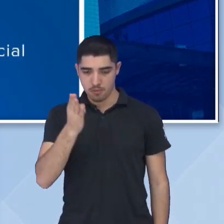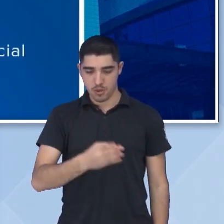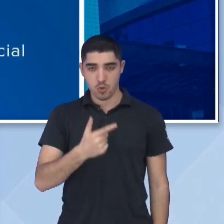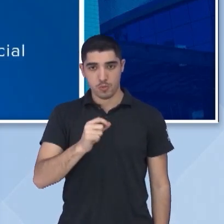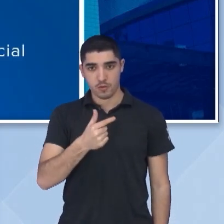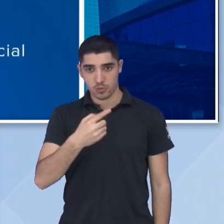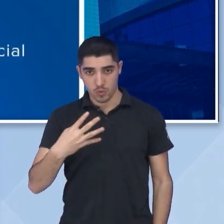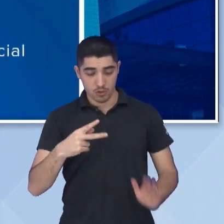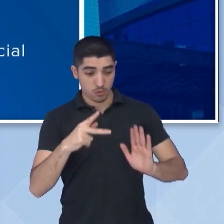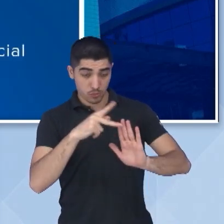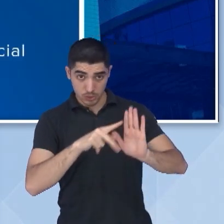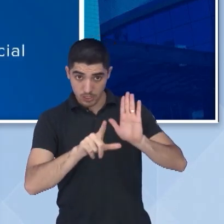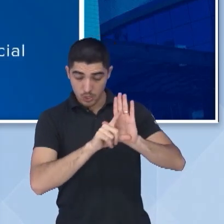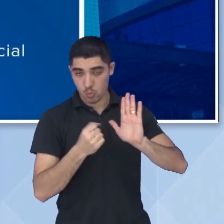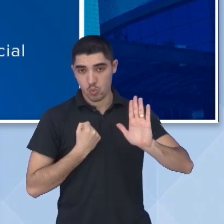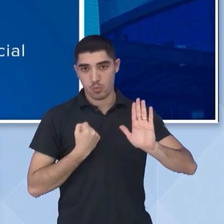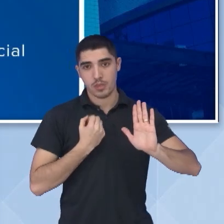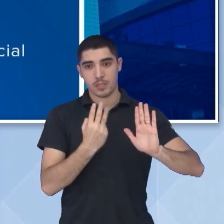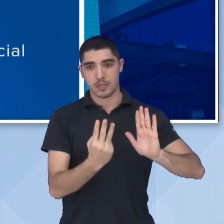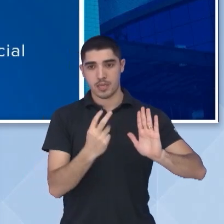14514/2024. Projeto de lei número